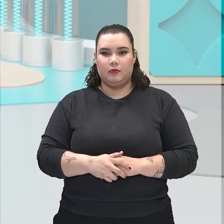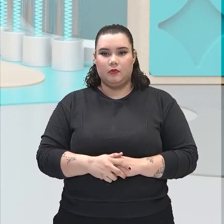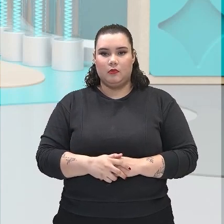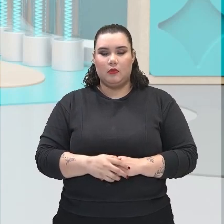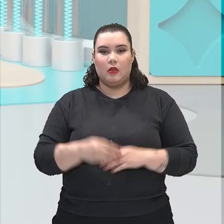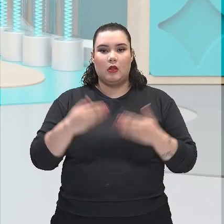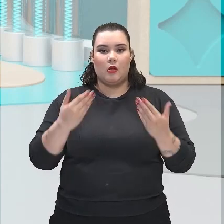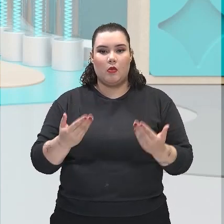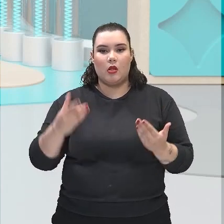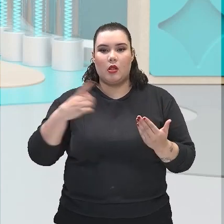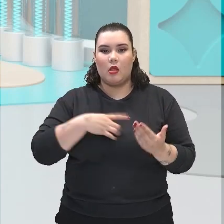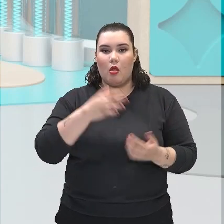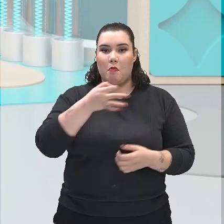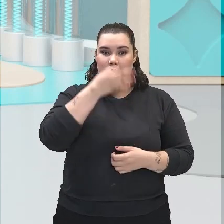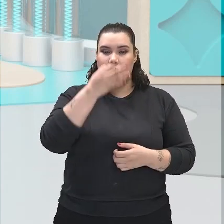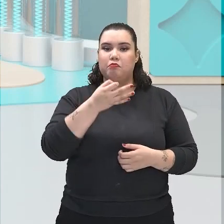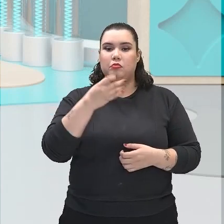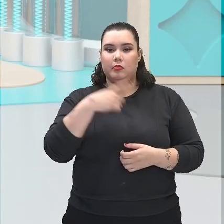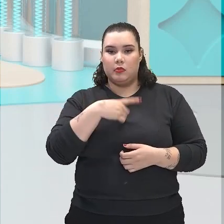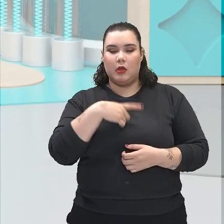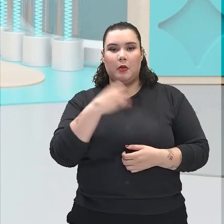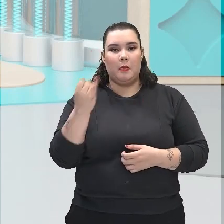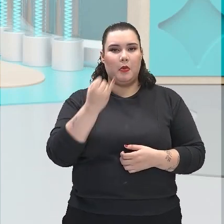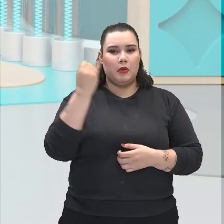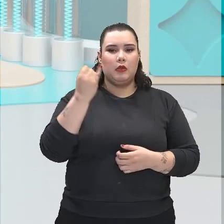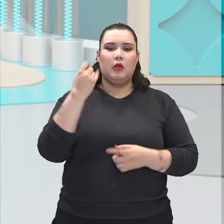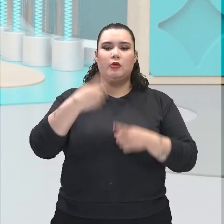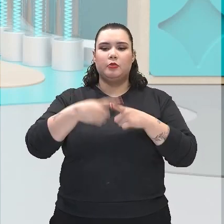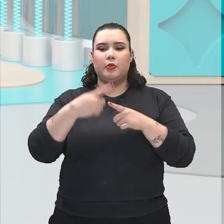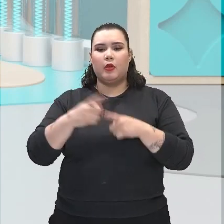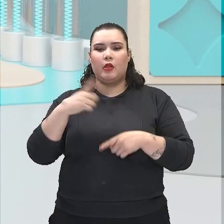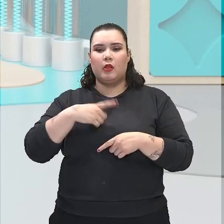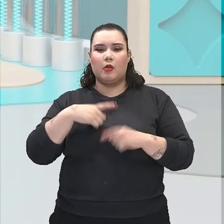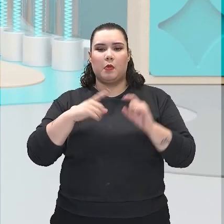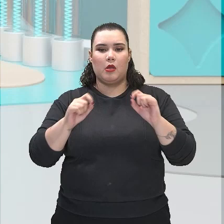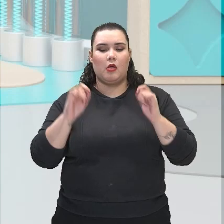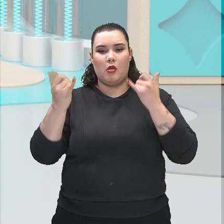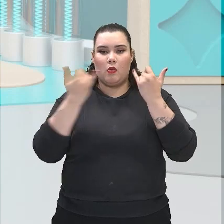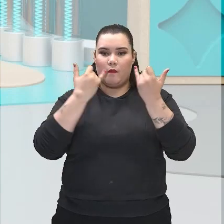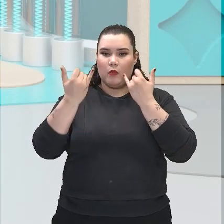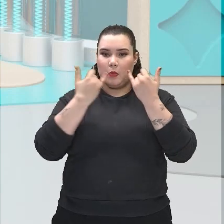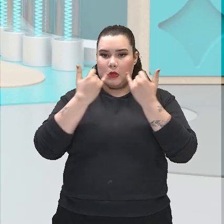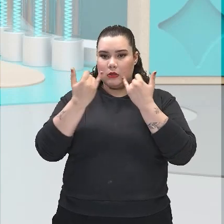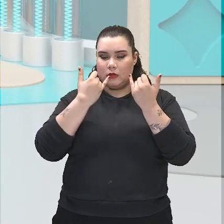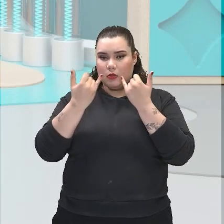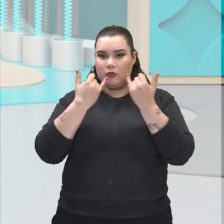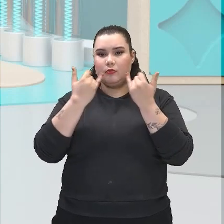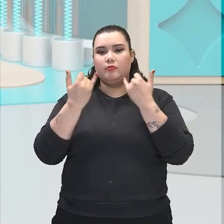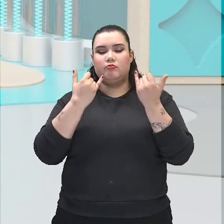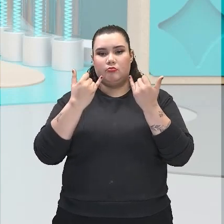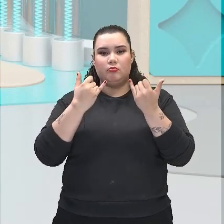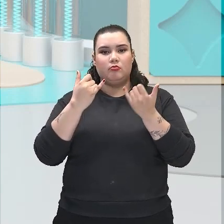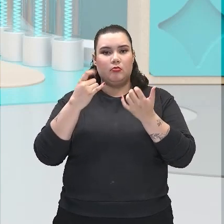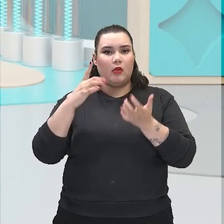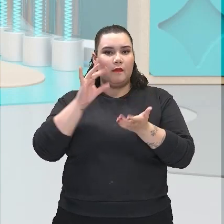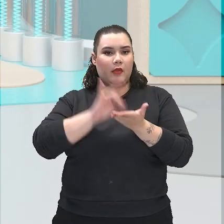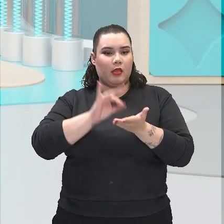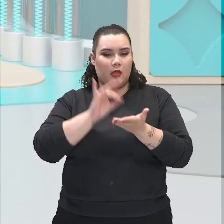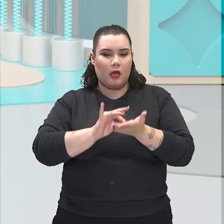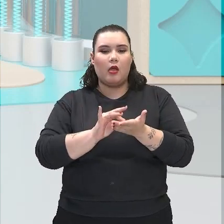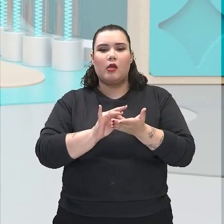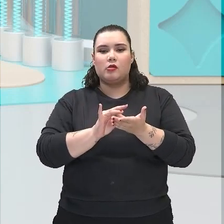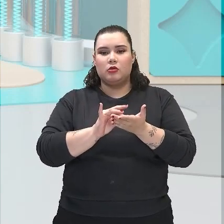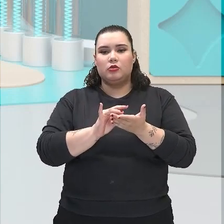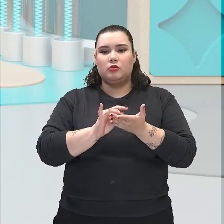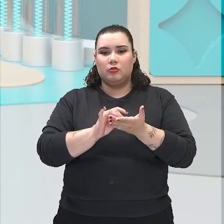argumentos, e argumentos válidos, argumentos importantes, que buscavam aí validar, defender, ou